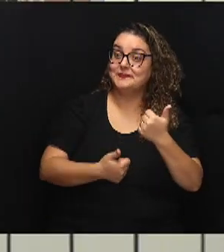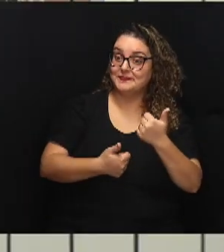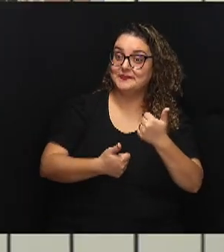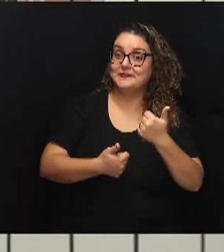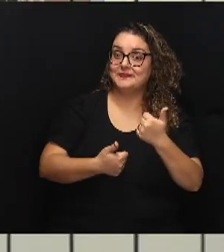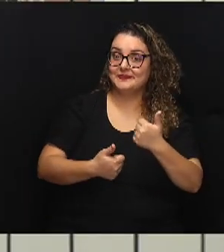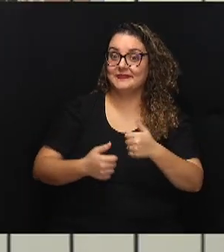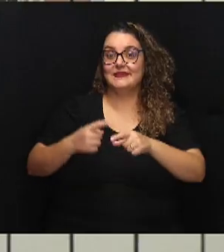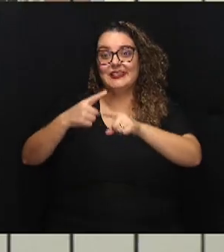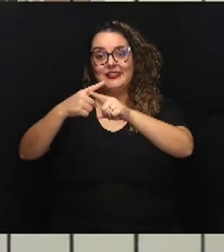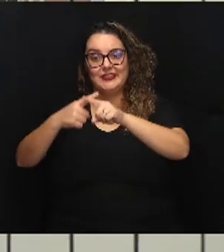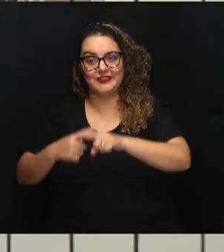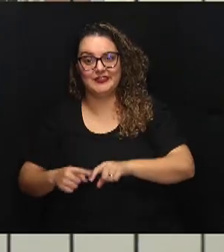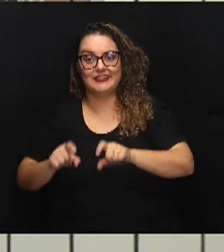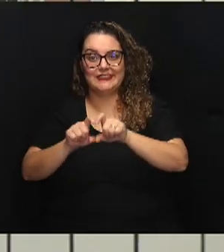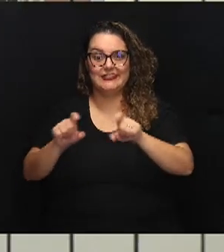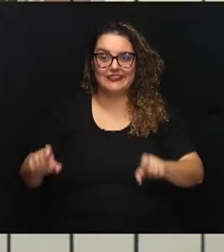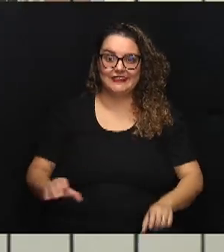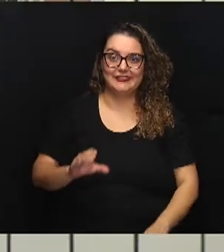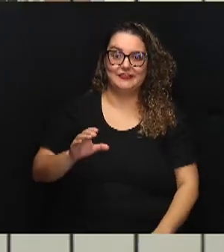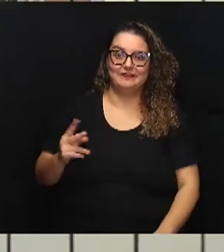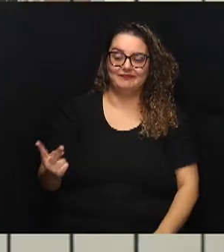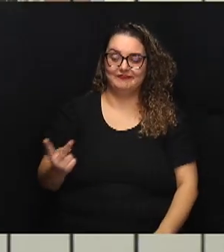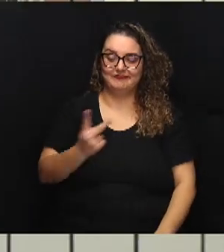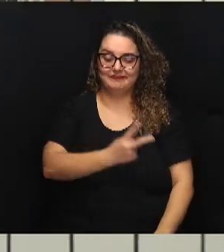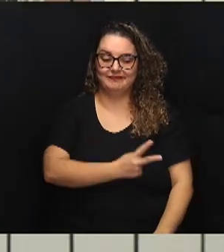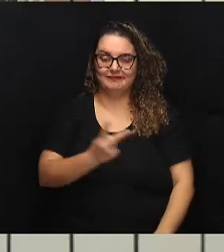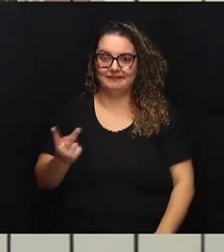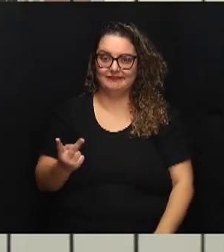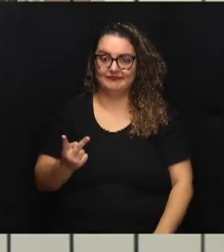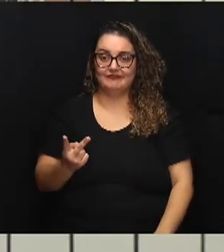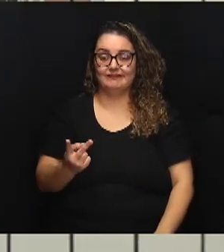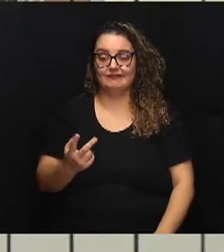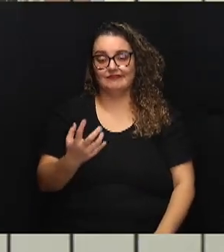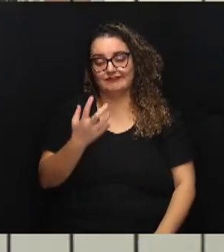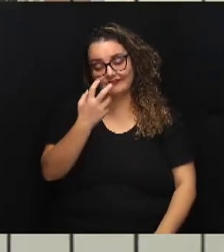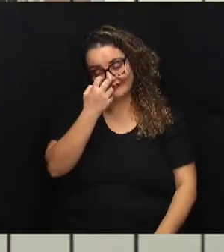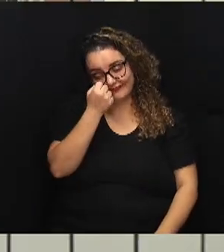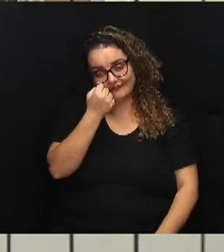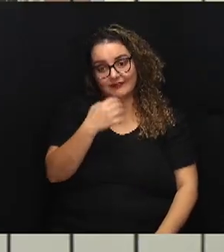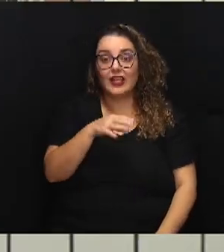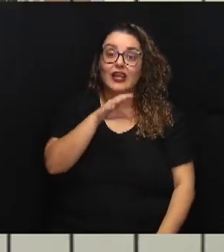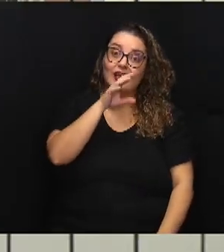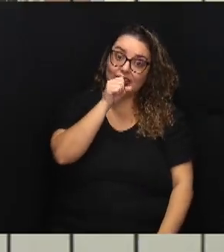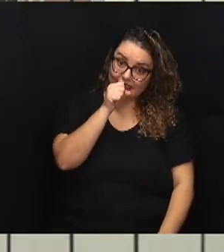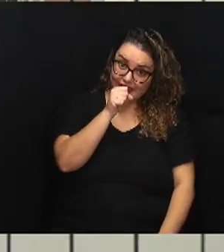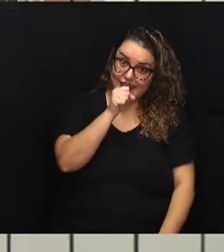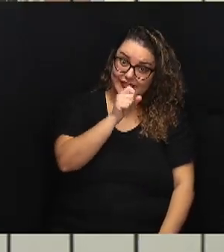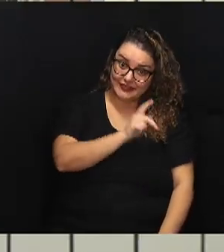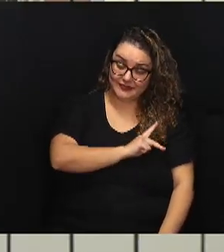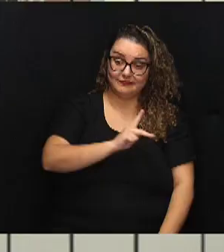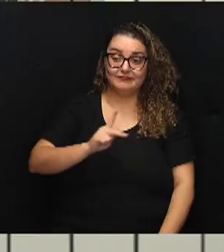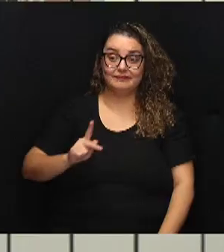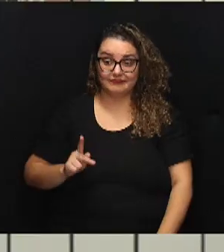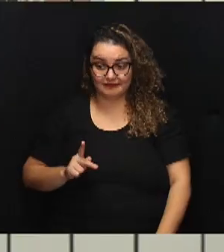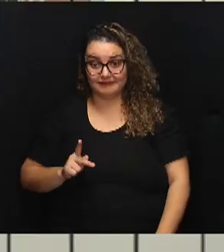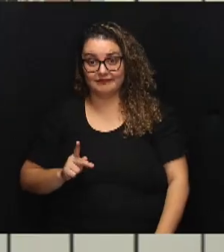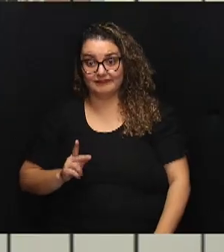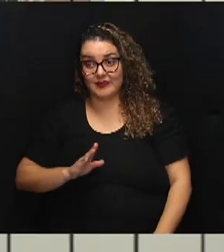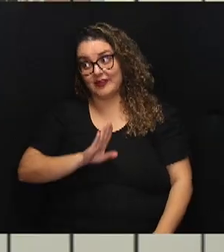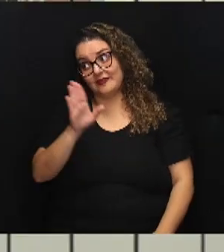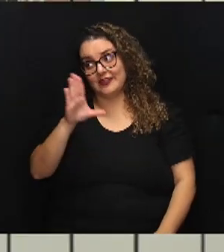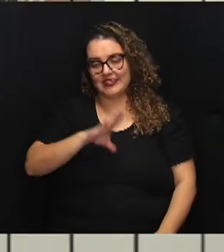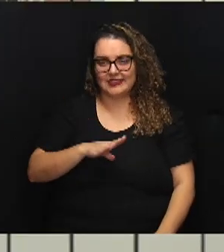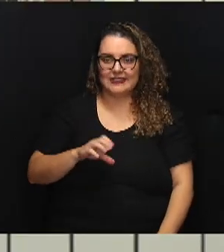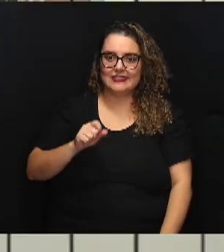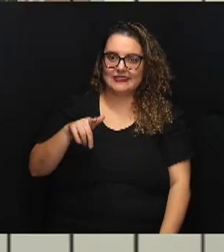Campeonato Brasileiro da Série C, as duas equipes decepcionaram. No sábado, a Ponte Preta foi a São Bernardo do